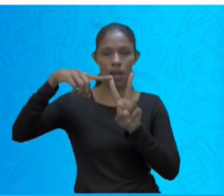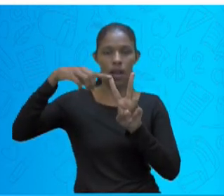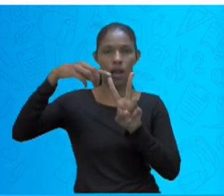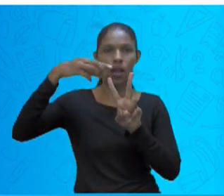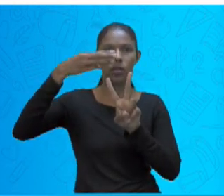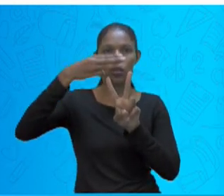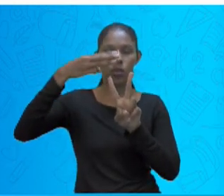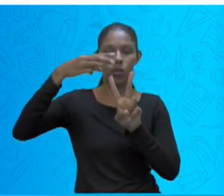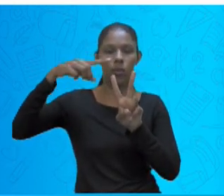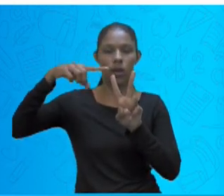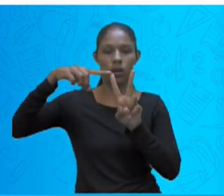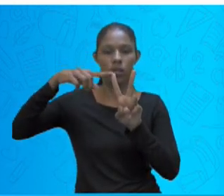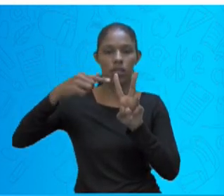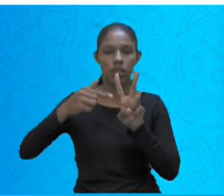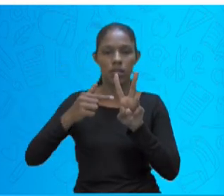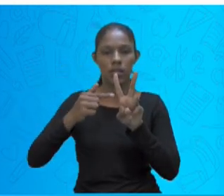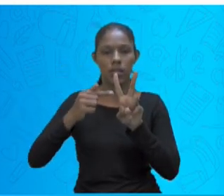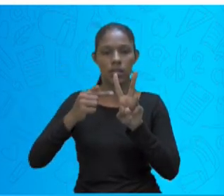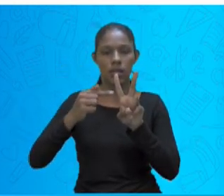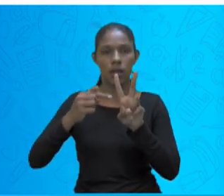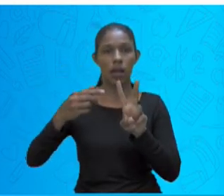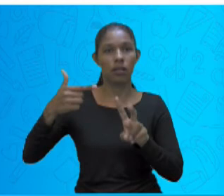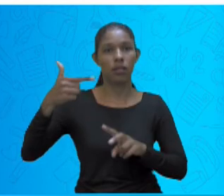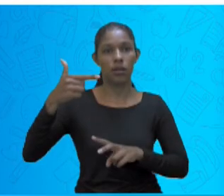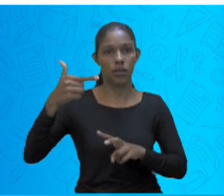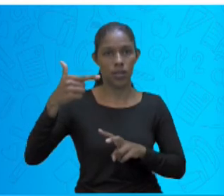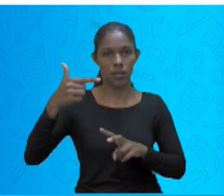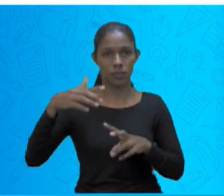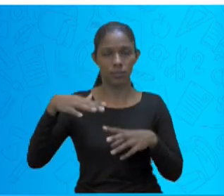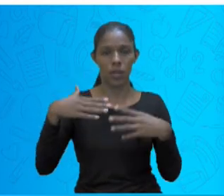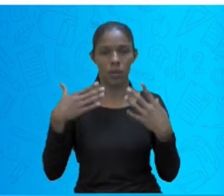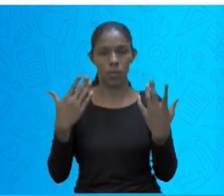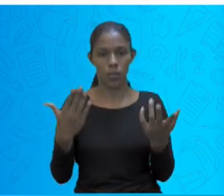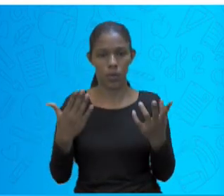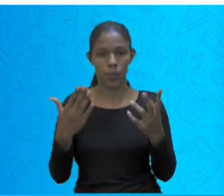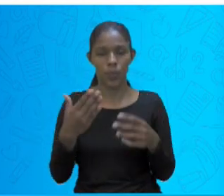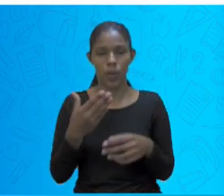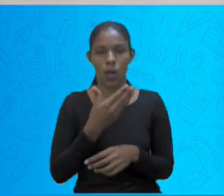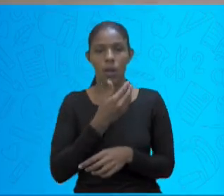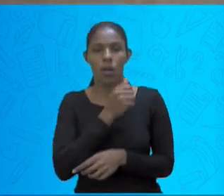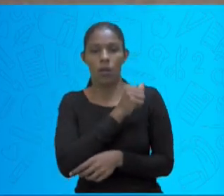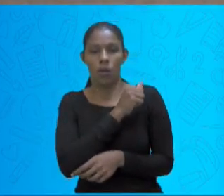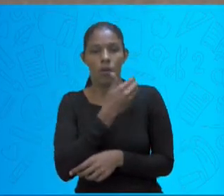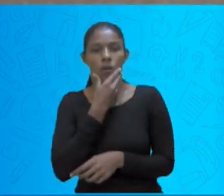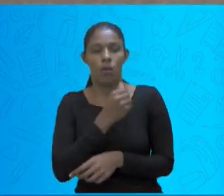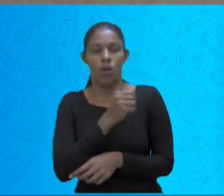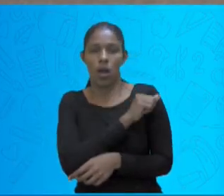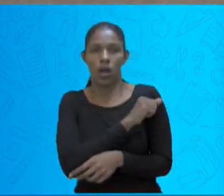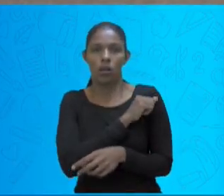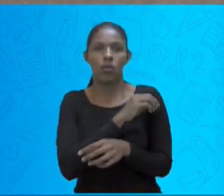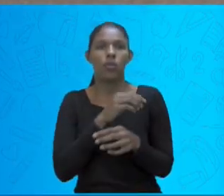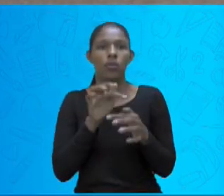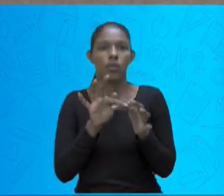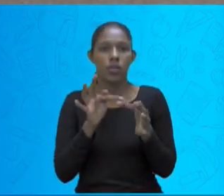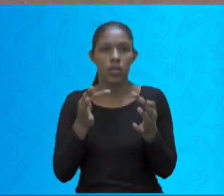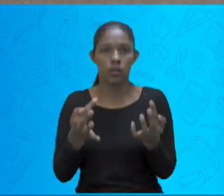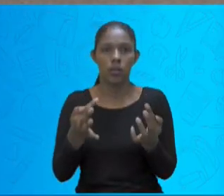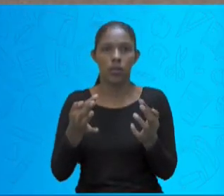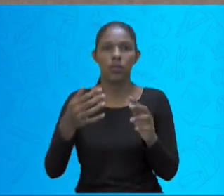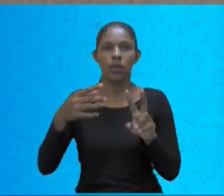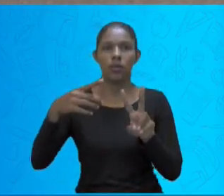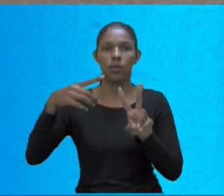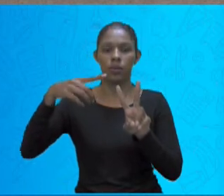ele ter simplificado o índice da raiz quadrada com o expoente aqui do 7, tudo